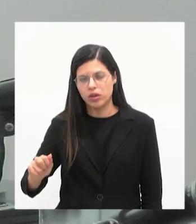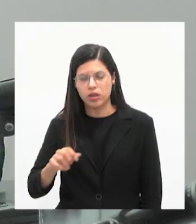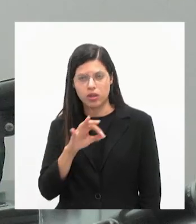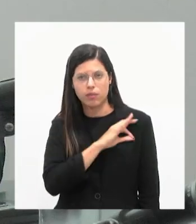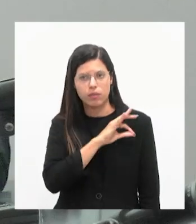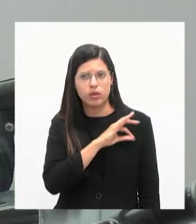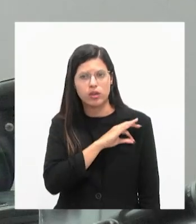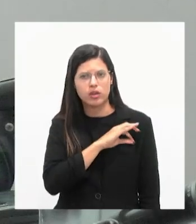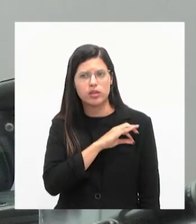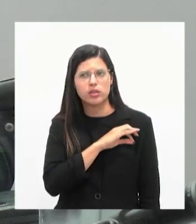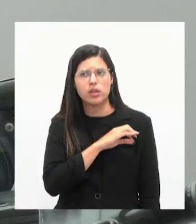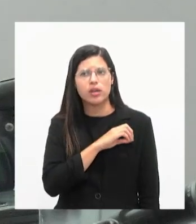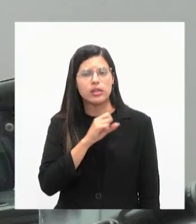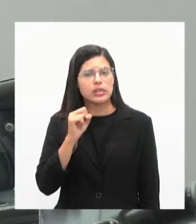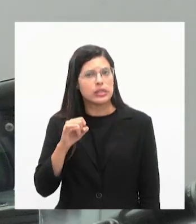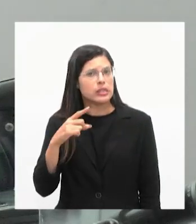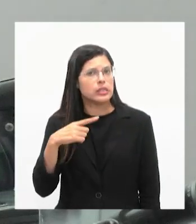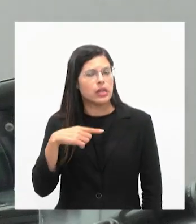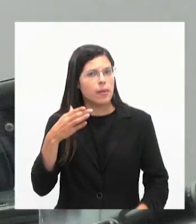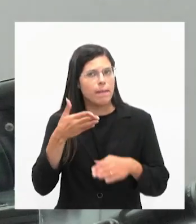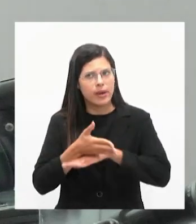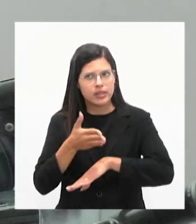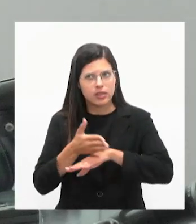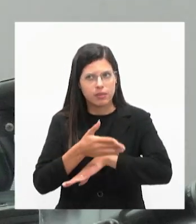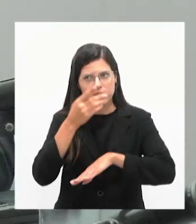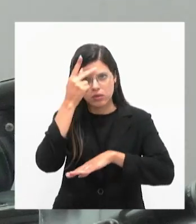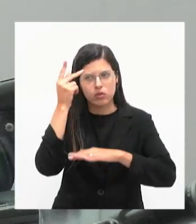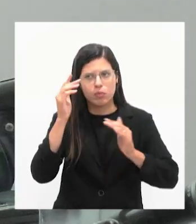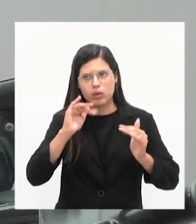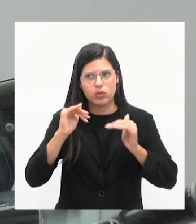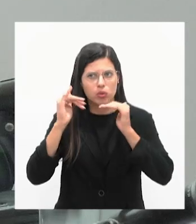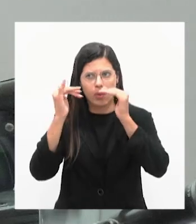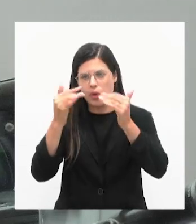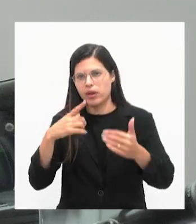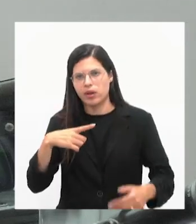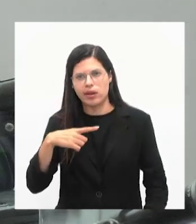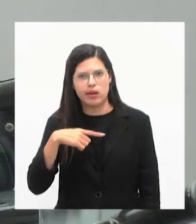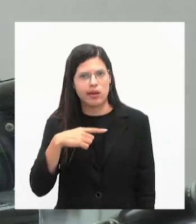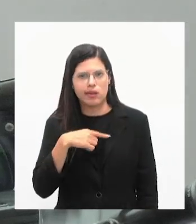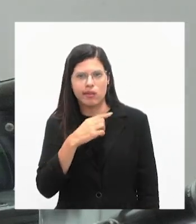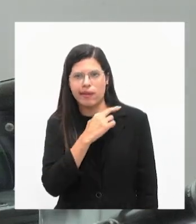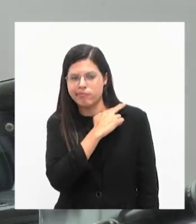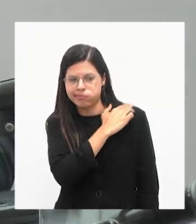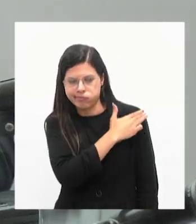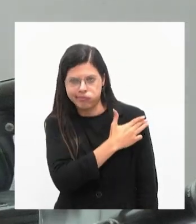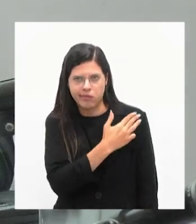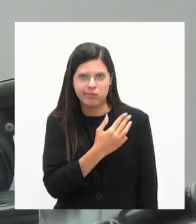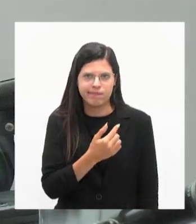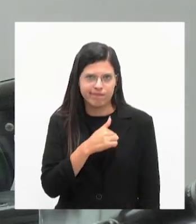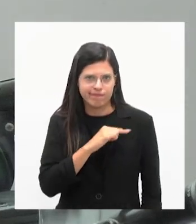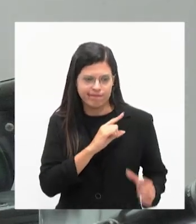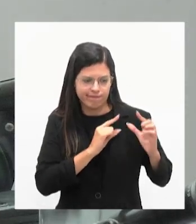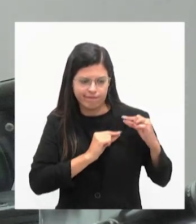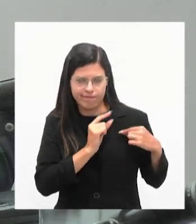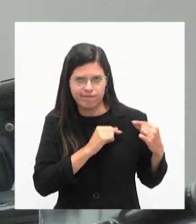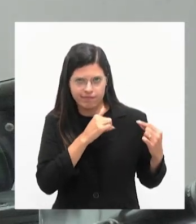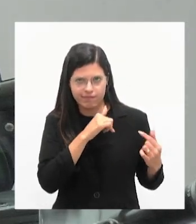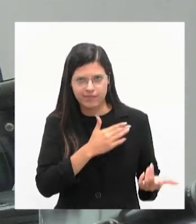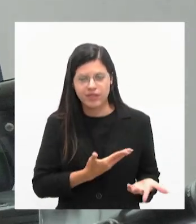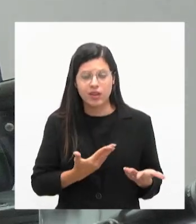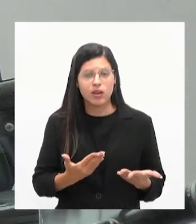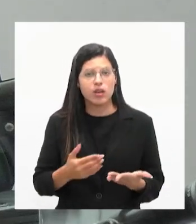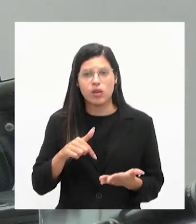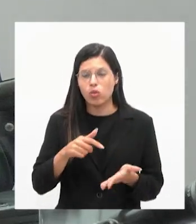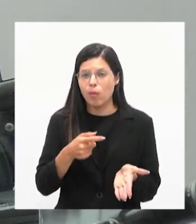há participação no andar de cima de gente com 3 estrelas no ombro participando de esquema dentro da Polícia Militar e não punir